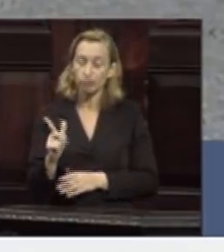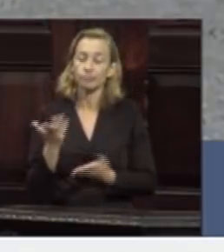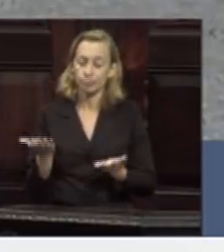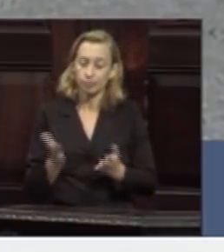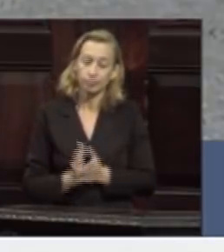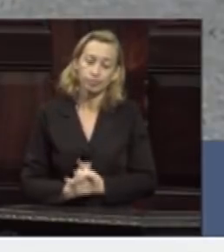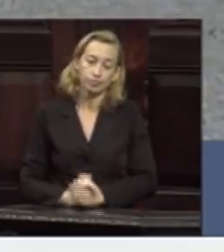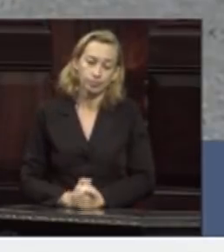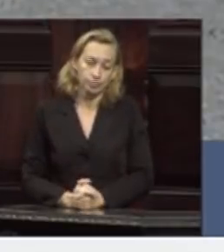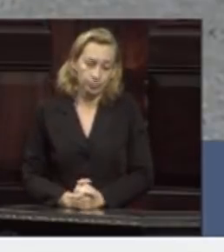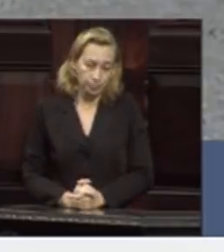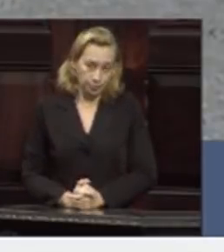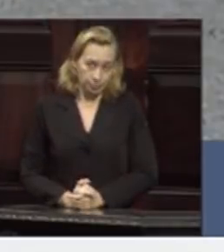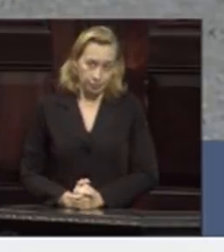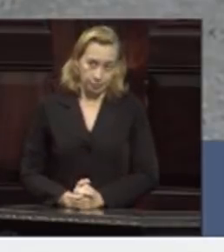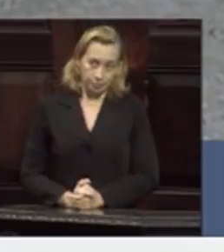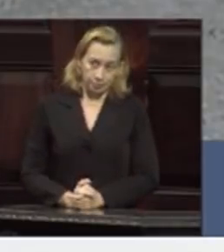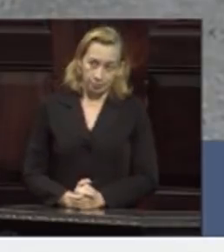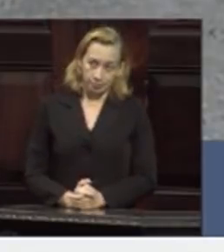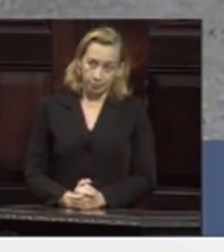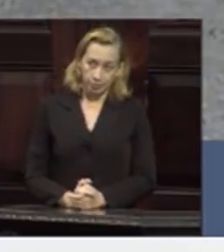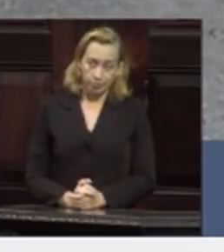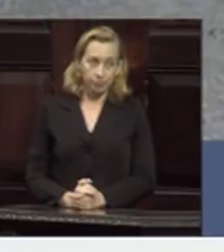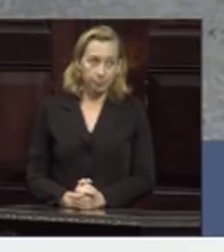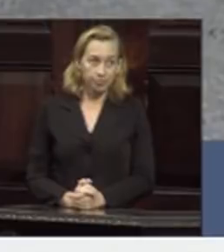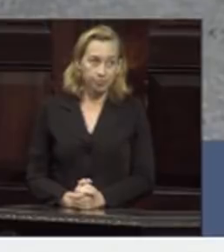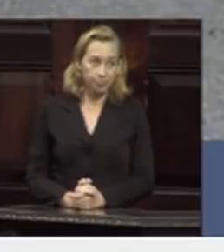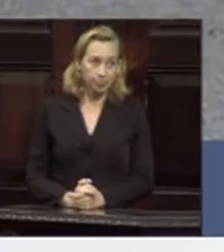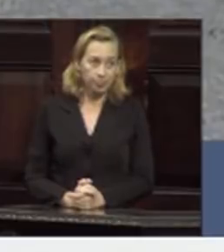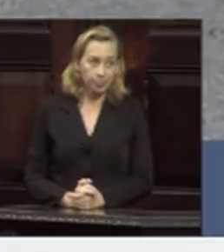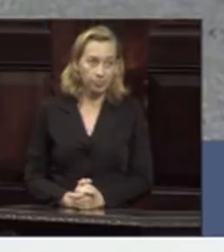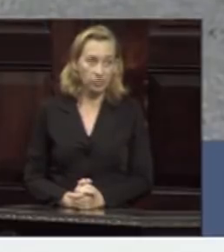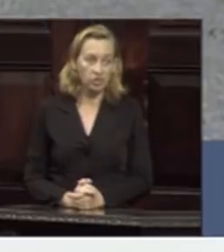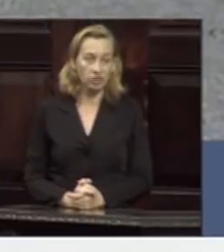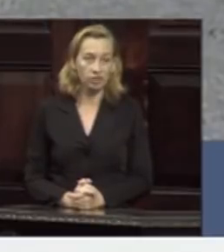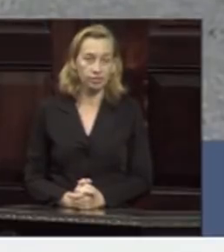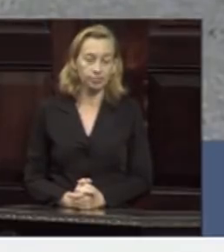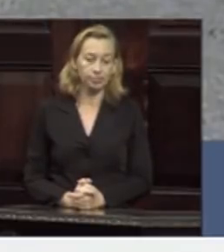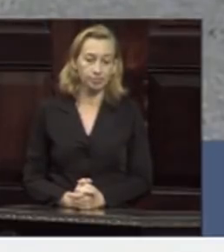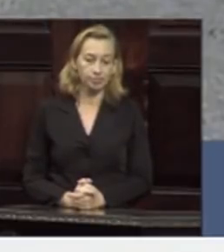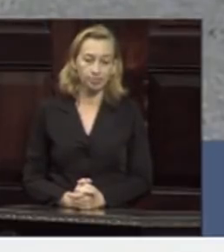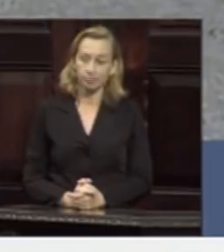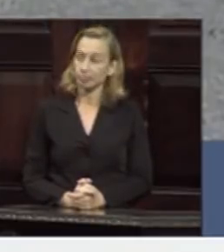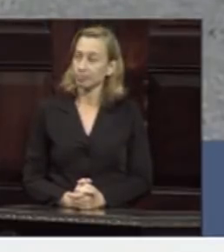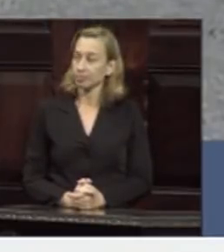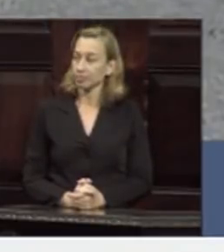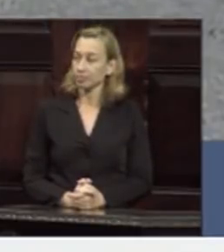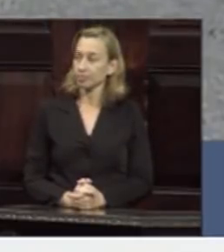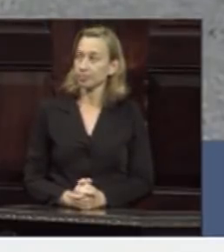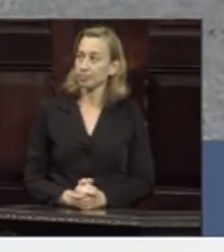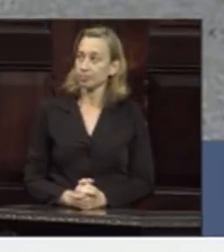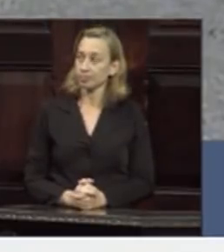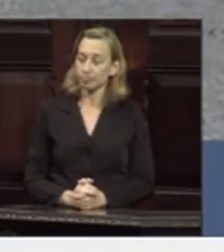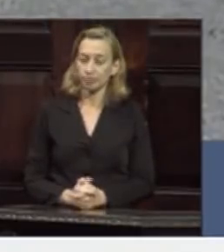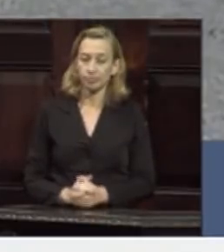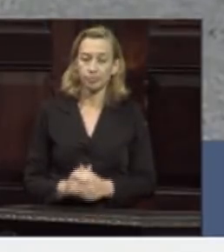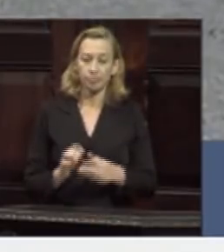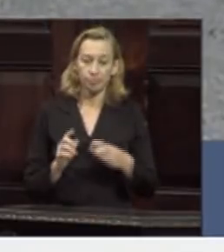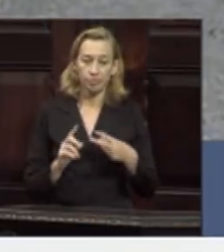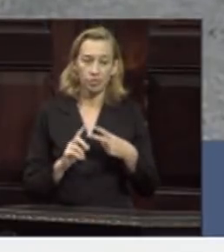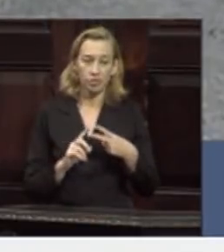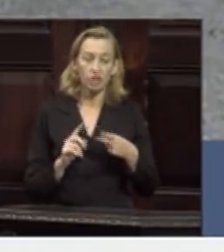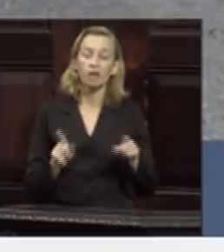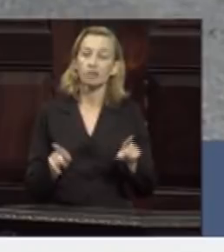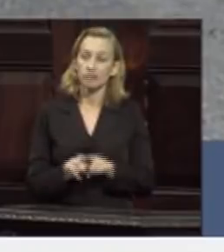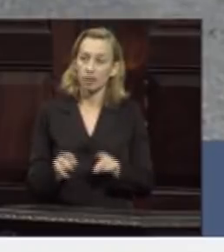espécie de ação, deputado Luiz Paulo, que faz uma intervenção nas finanças públicas do Estado, e aí vamos precisar de apoio político do Congresso